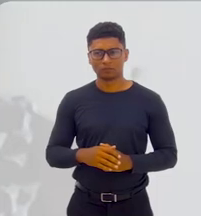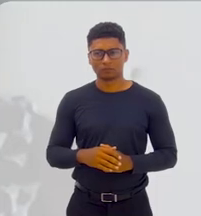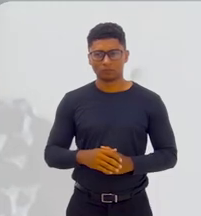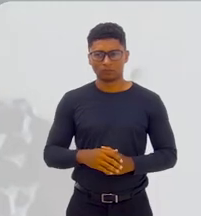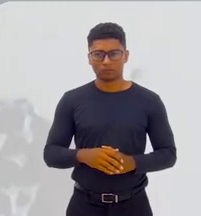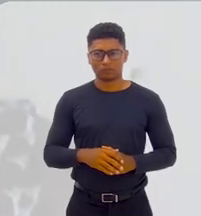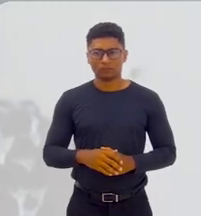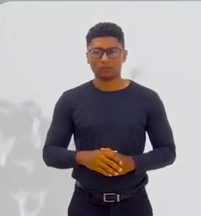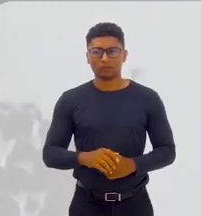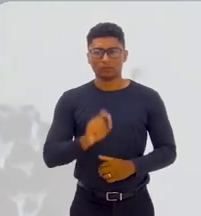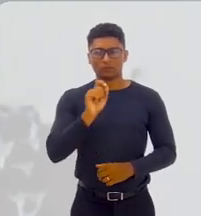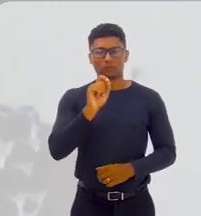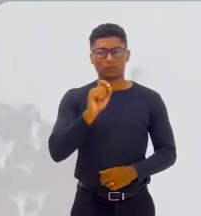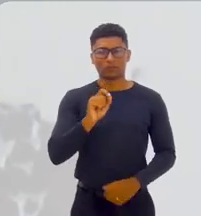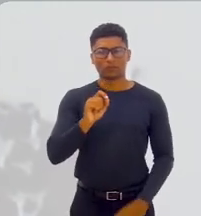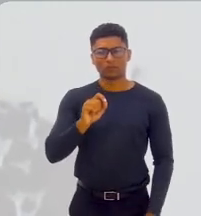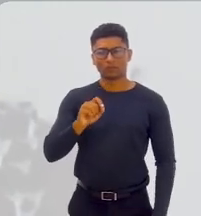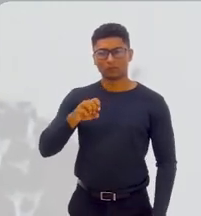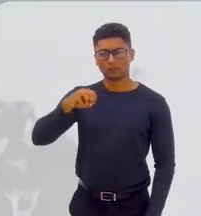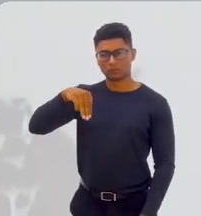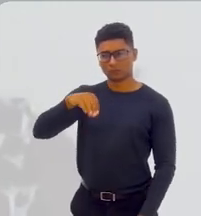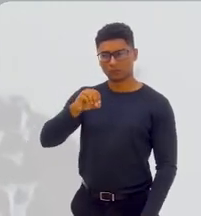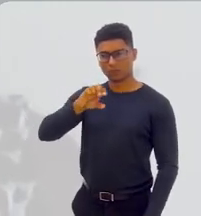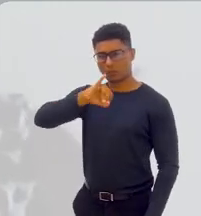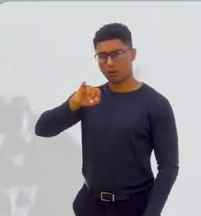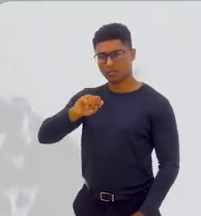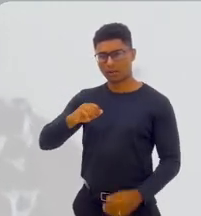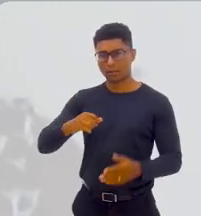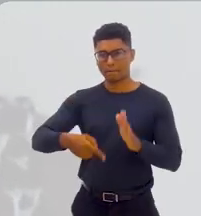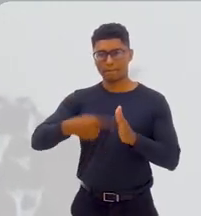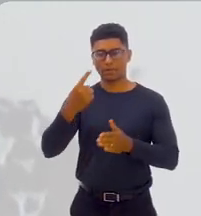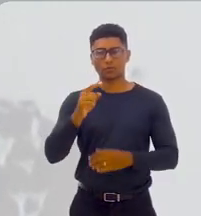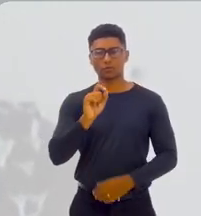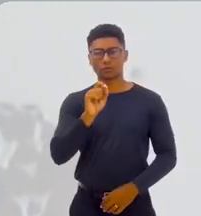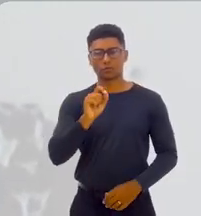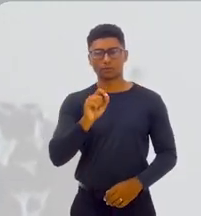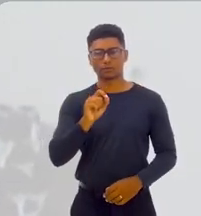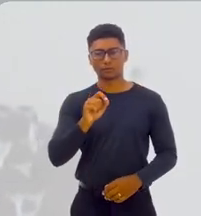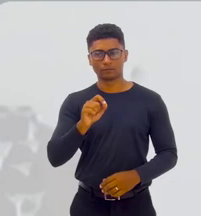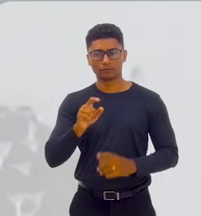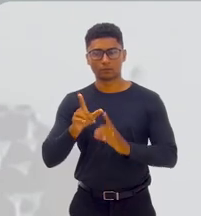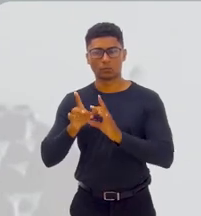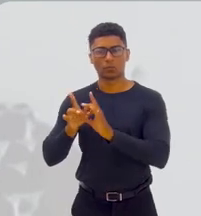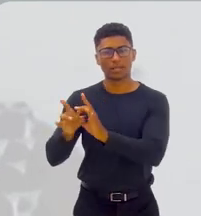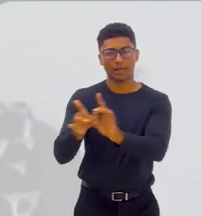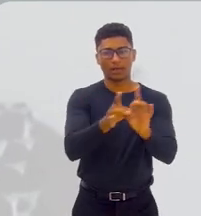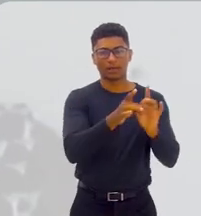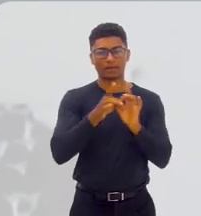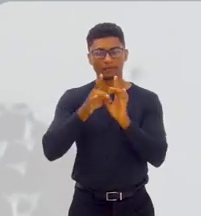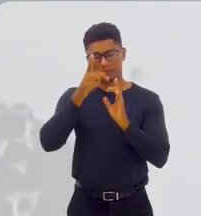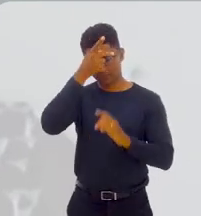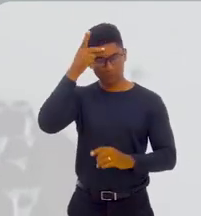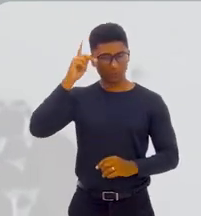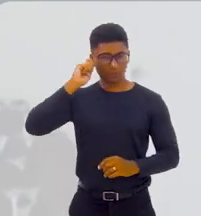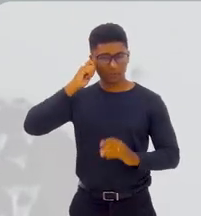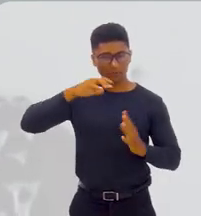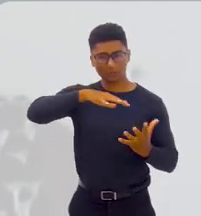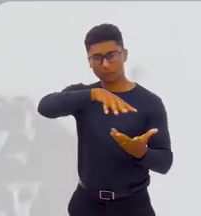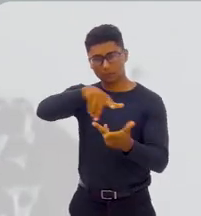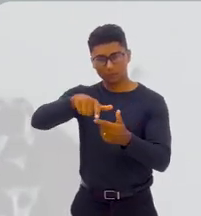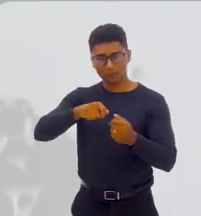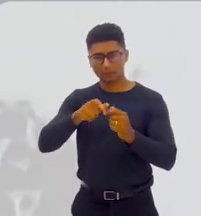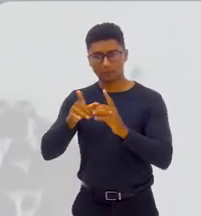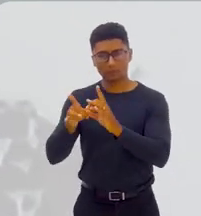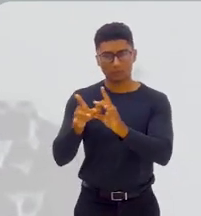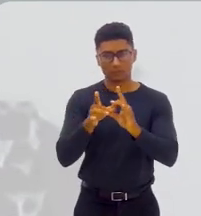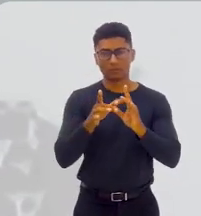o princípio da Advocacia Preta Carioca é o MOJA, que é o primeiro princípio, que significa a unidade entre os pretos do mundo, né?